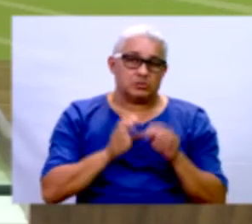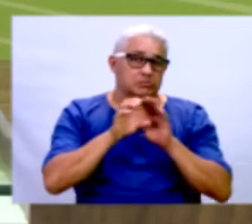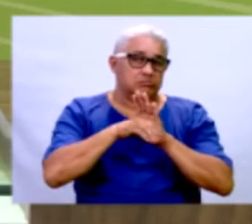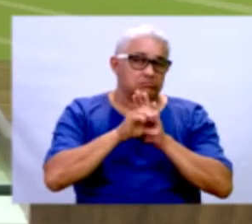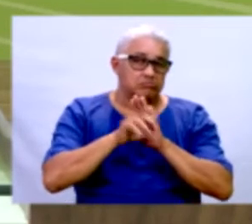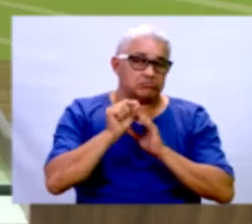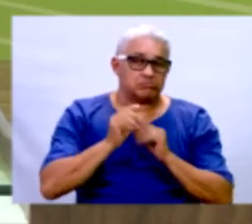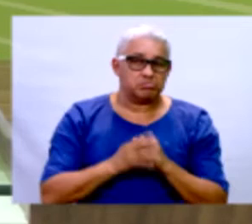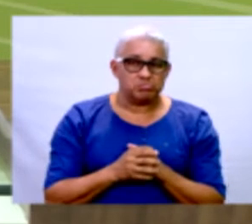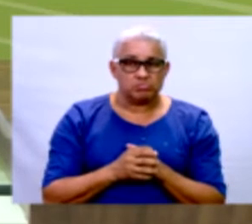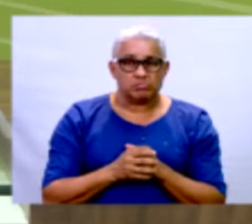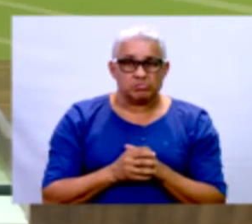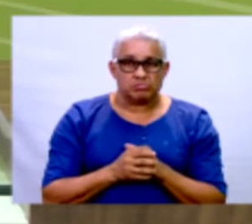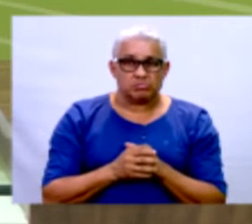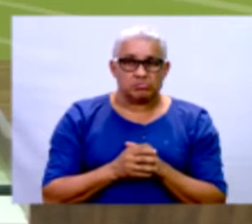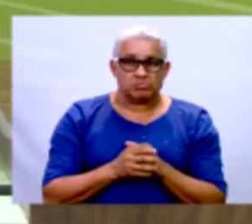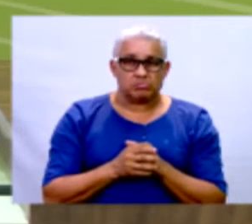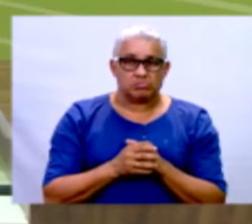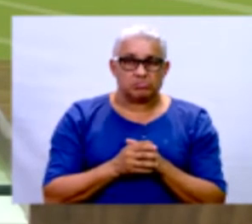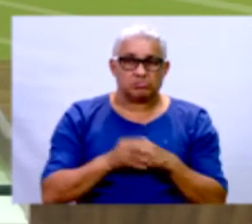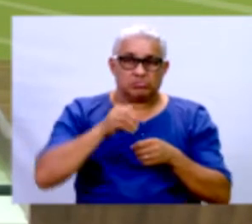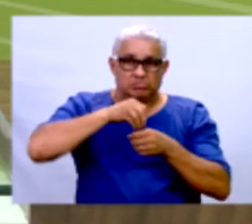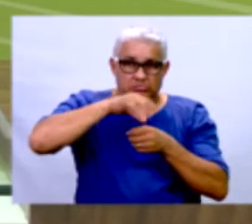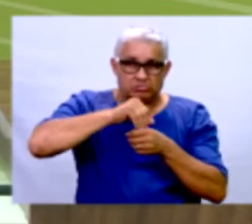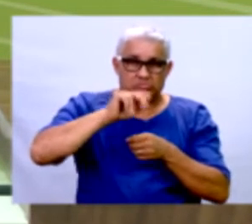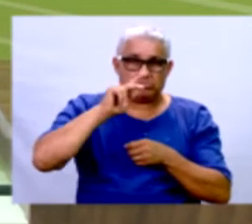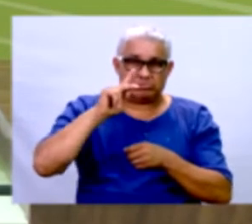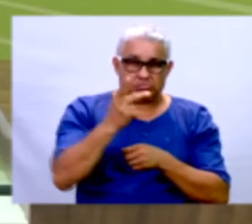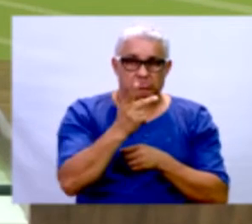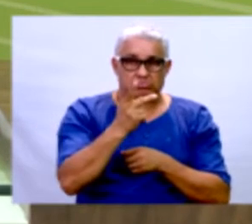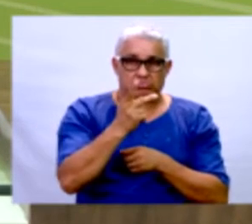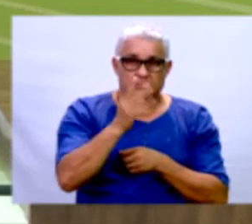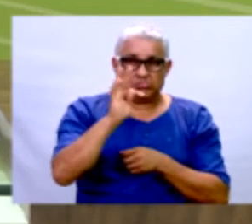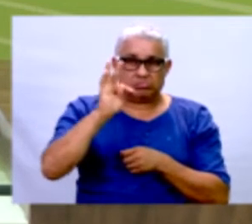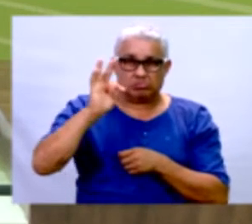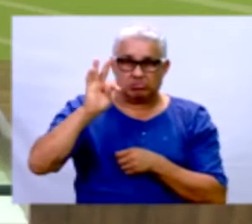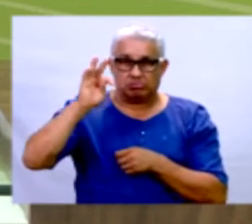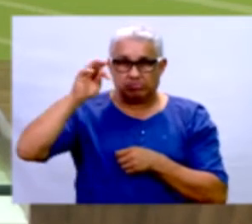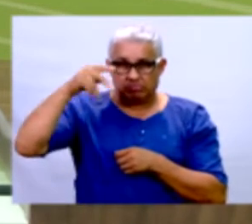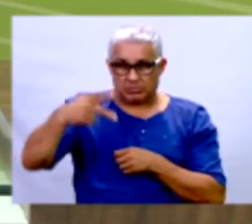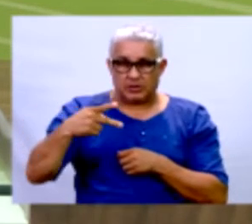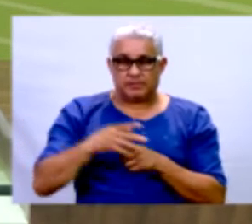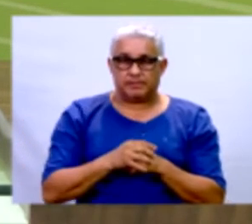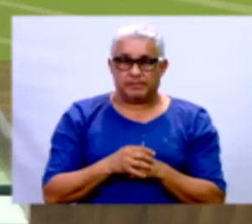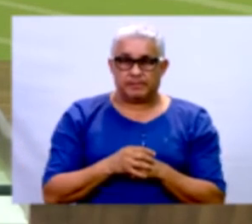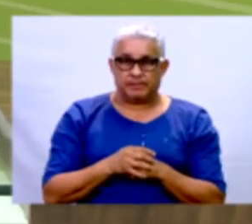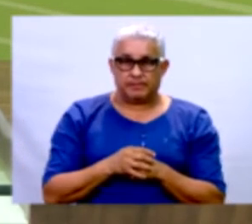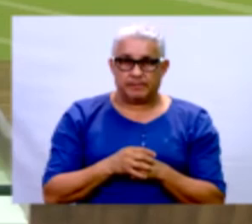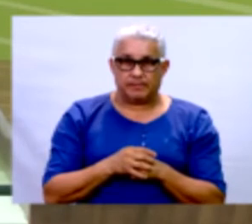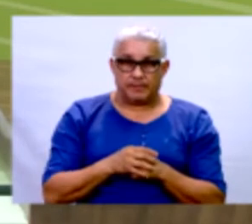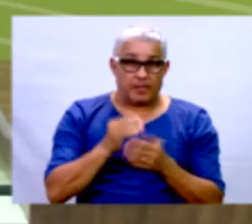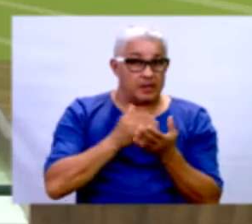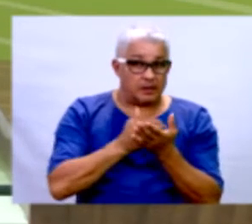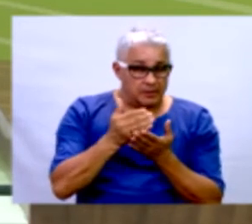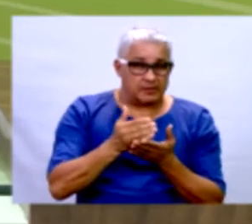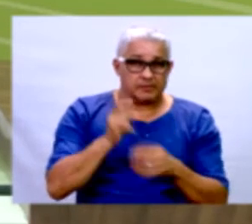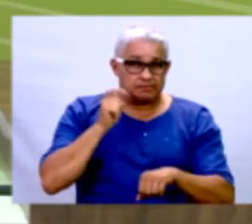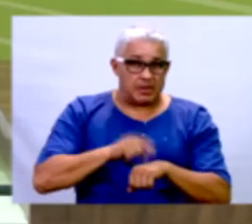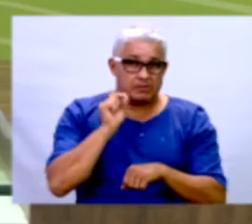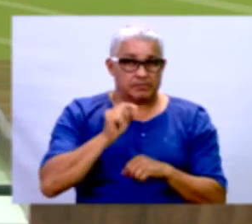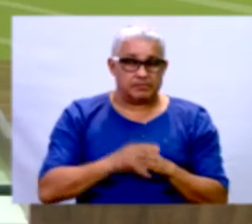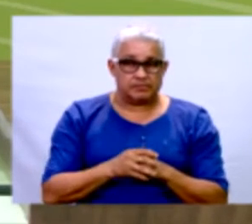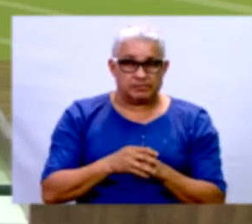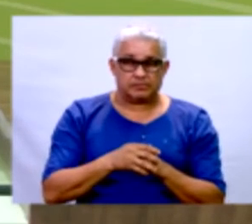no conteúdo do HTTP, tá? E a partir do momento que começou,